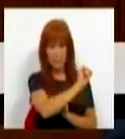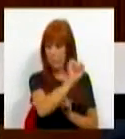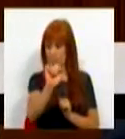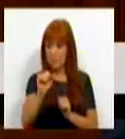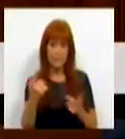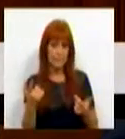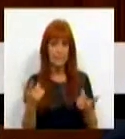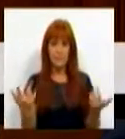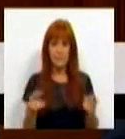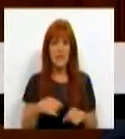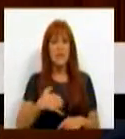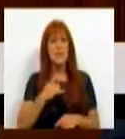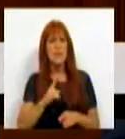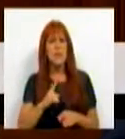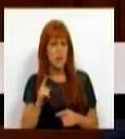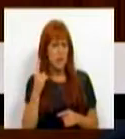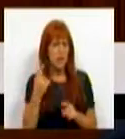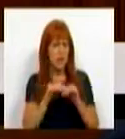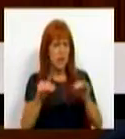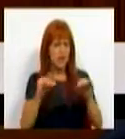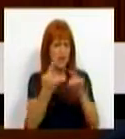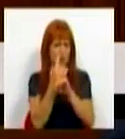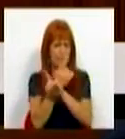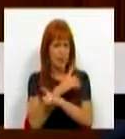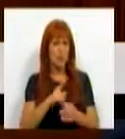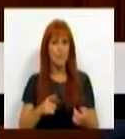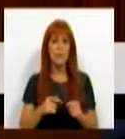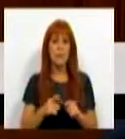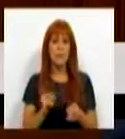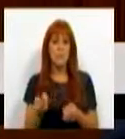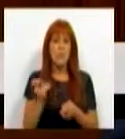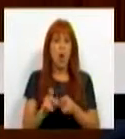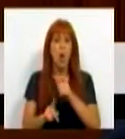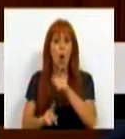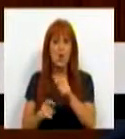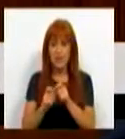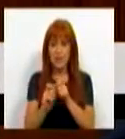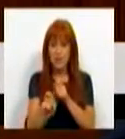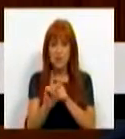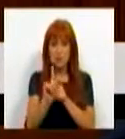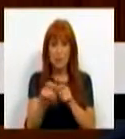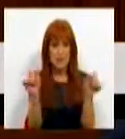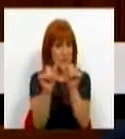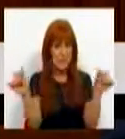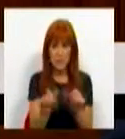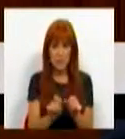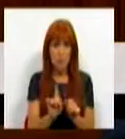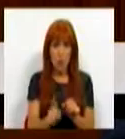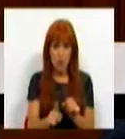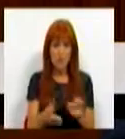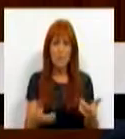instituições significativas e a vários níveis. Indo para aquilo que é a definição do sistema,